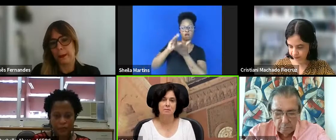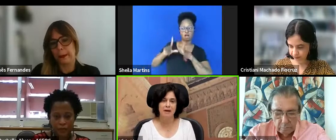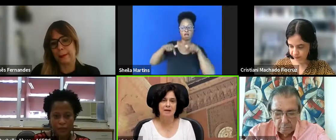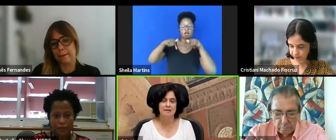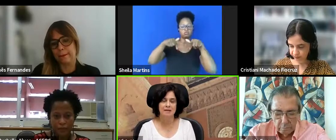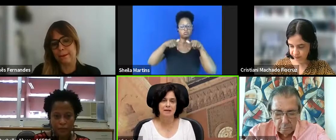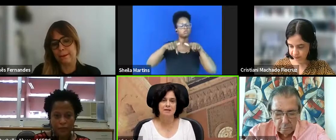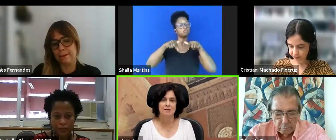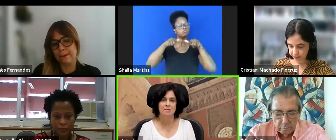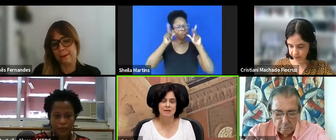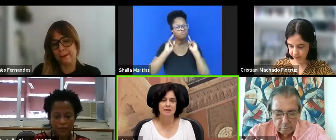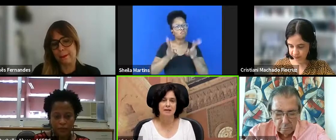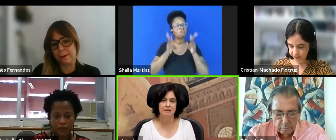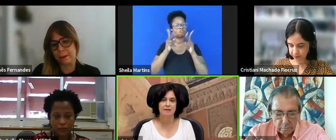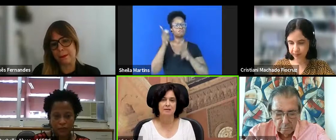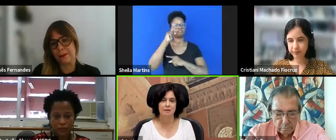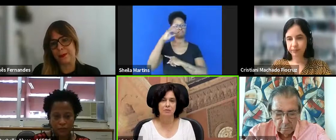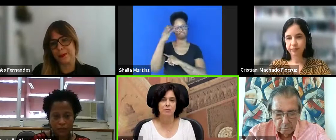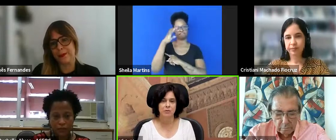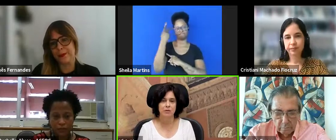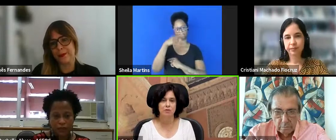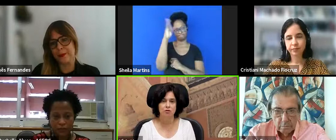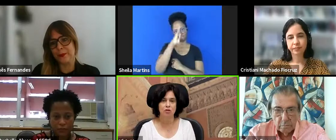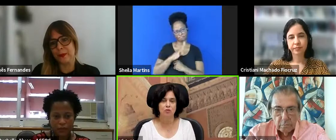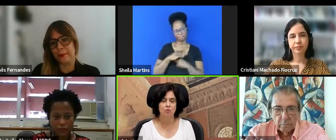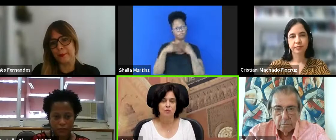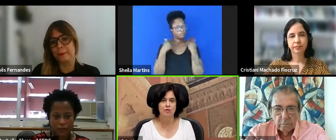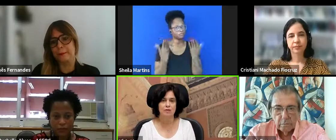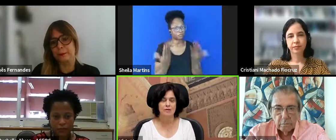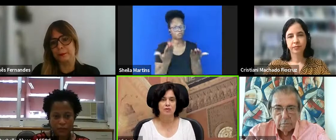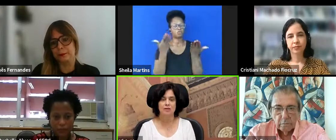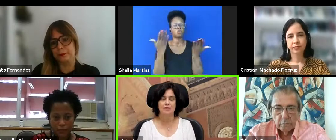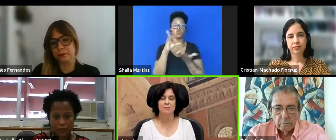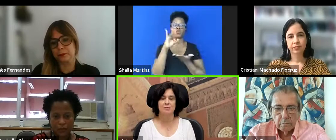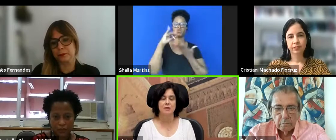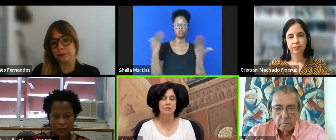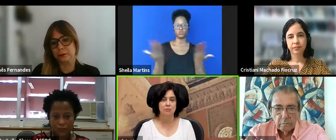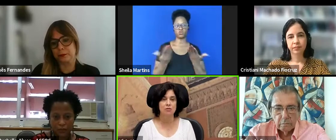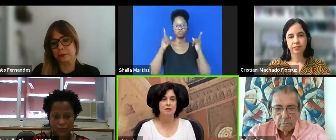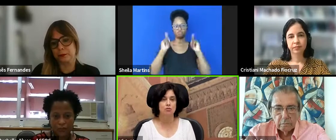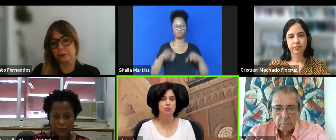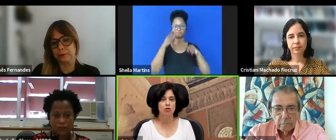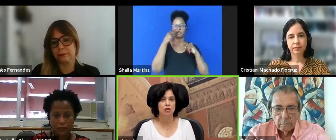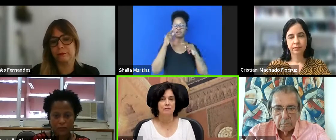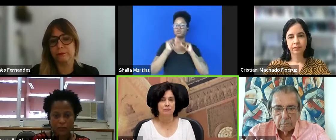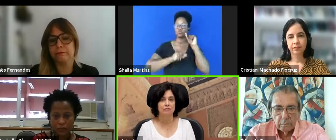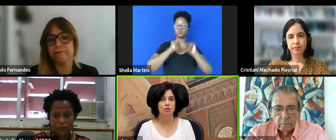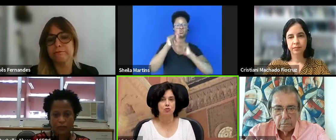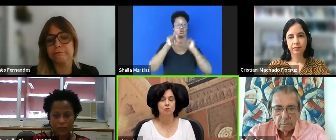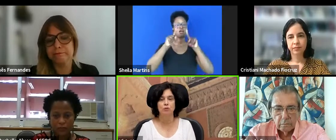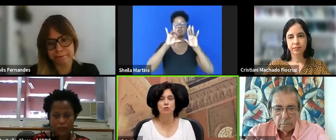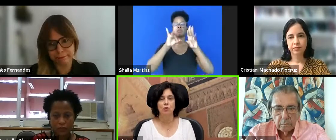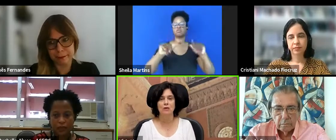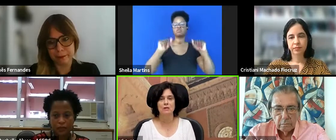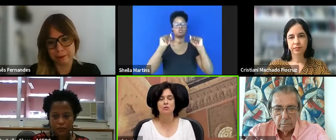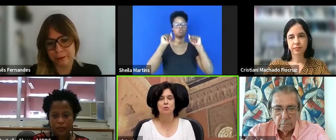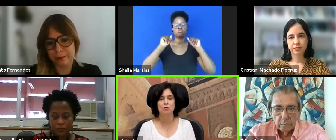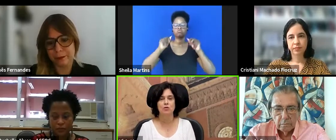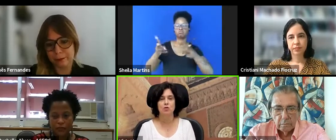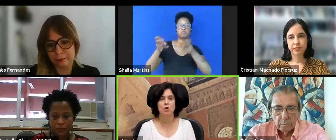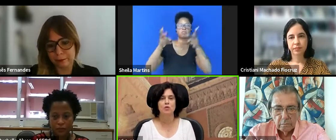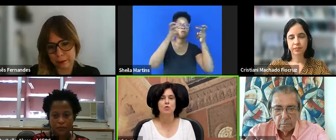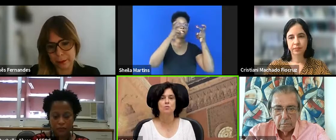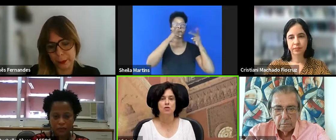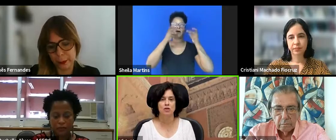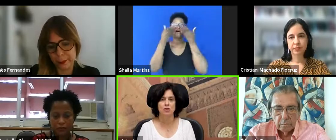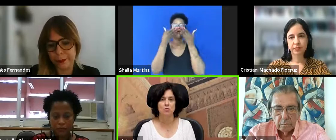efetivos para a ciência brasileira. Então, que o dia de hoje seja essa seja um dia visto por todas e